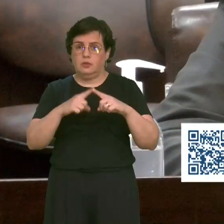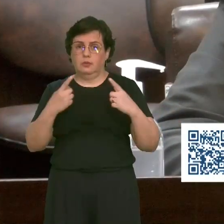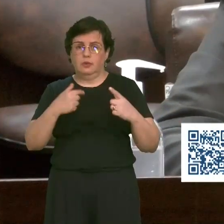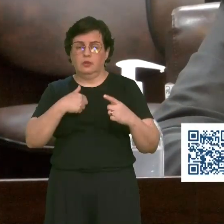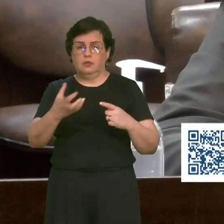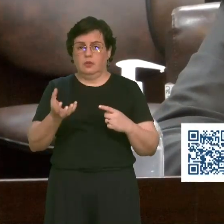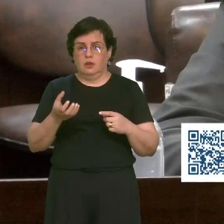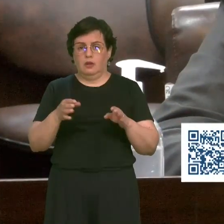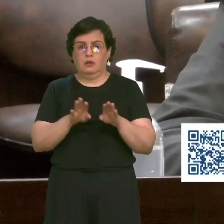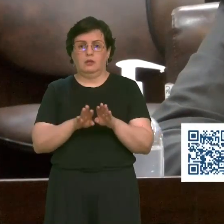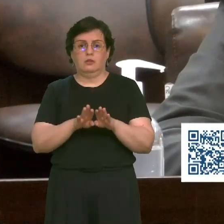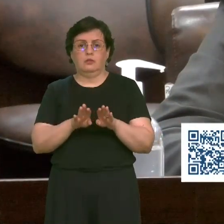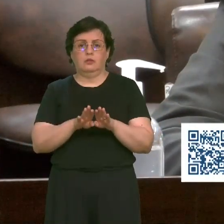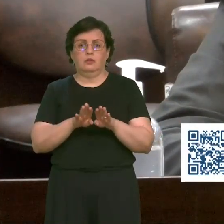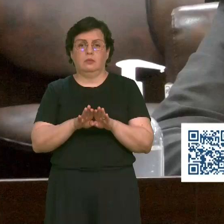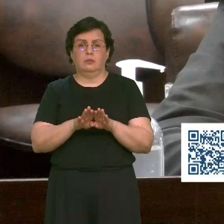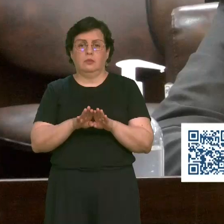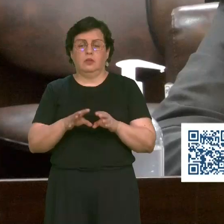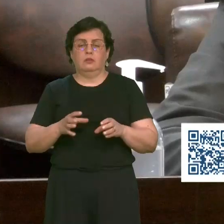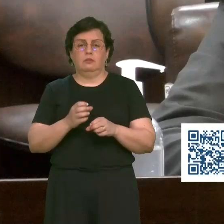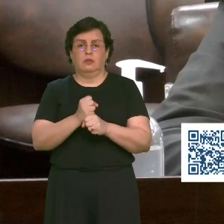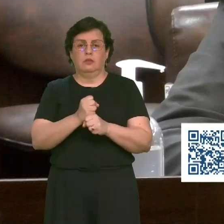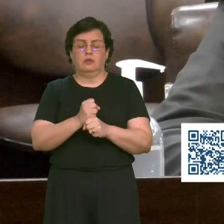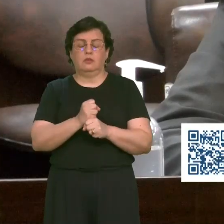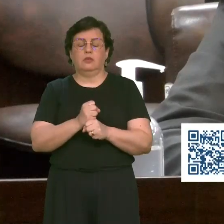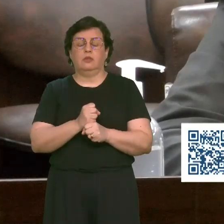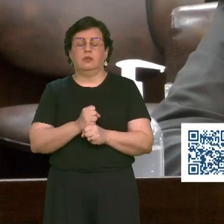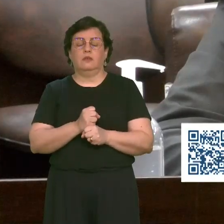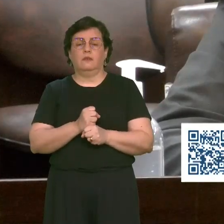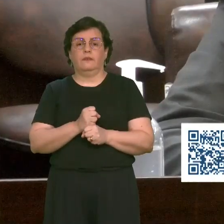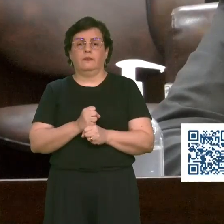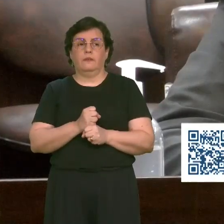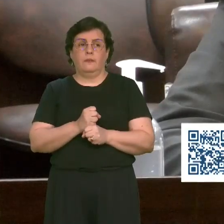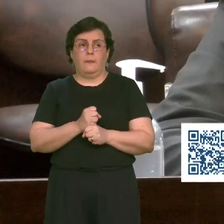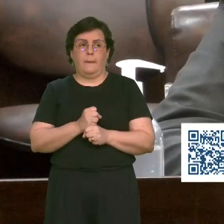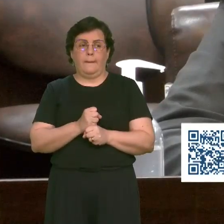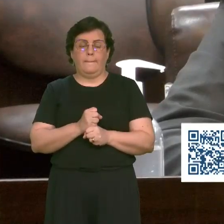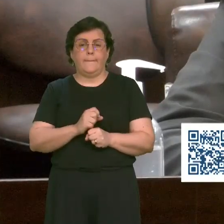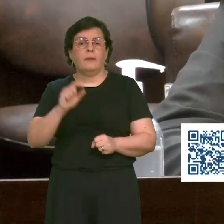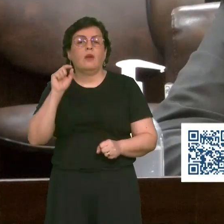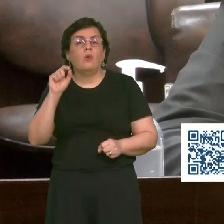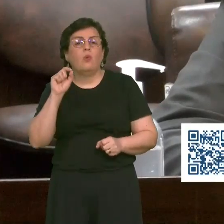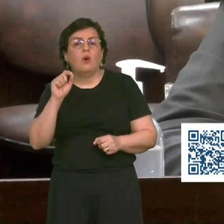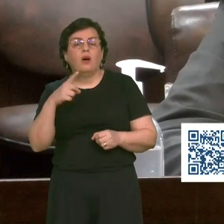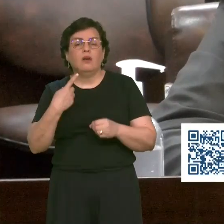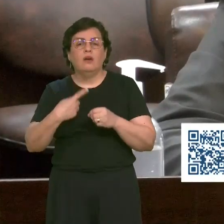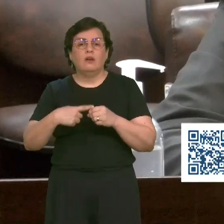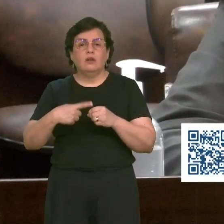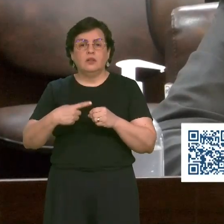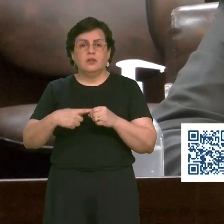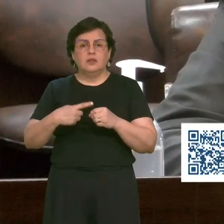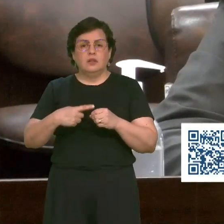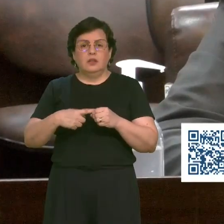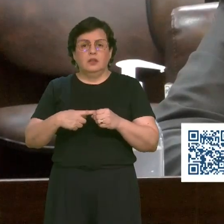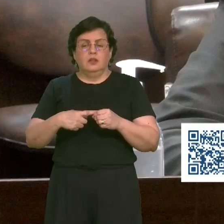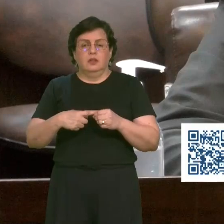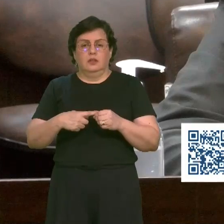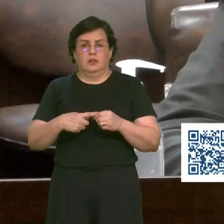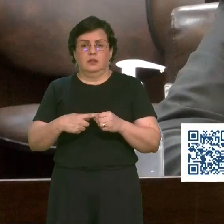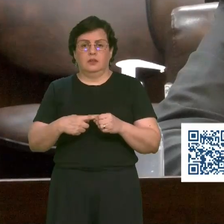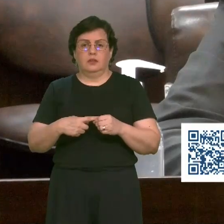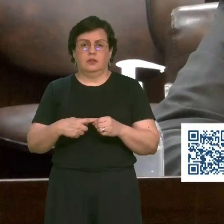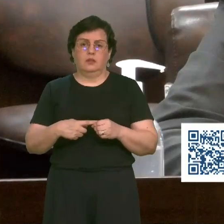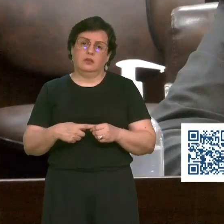eu gostaria que acrescentassem também em qual cidade a